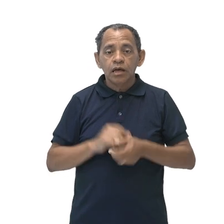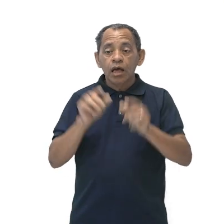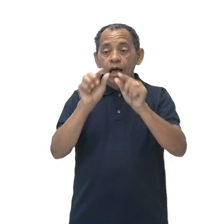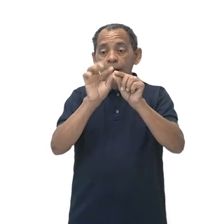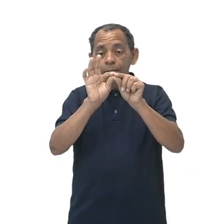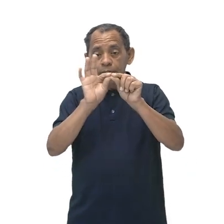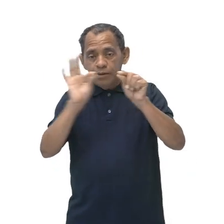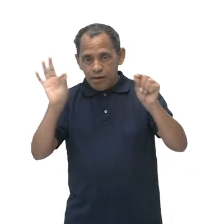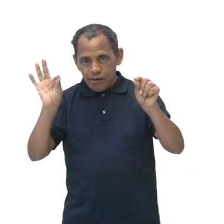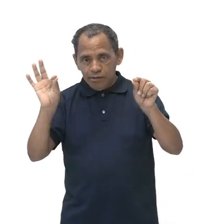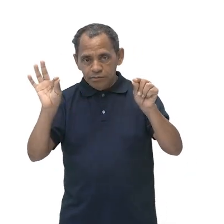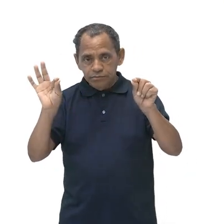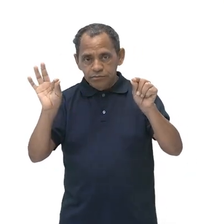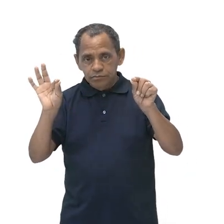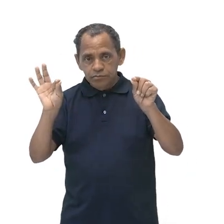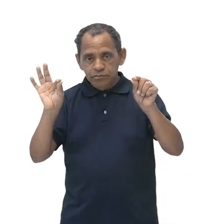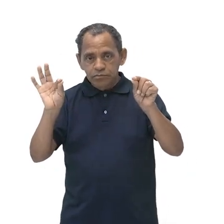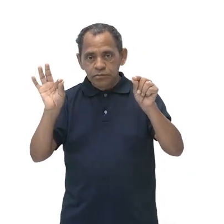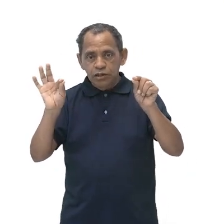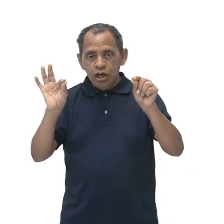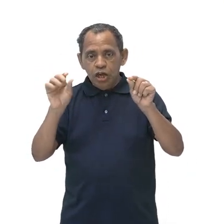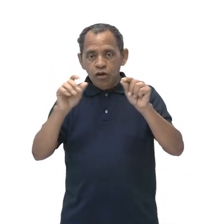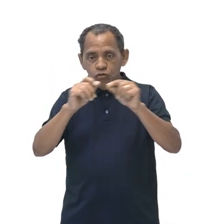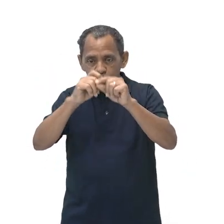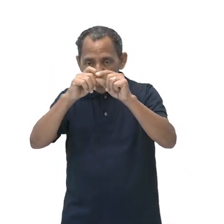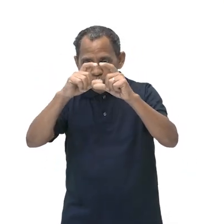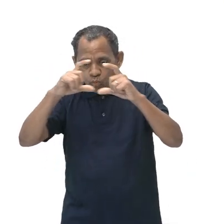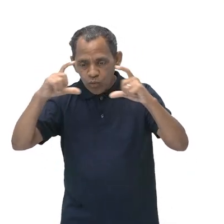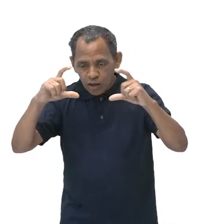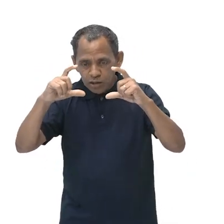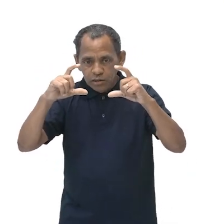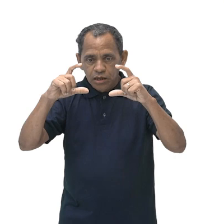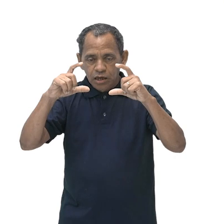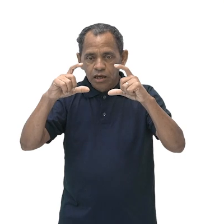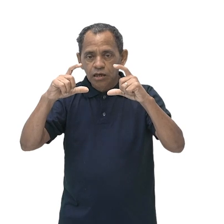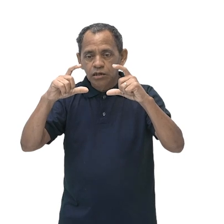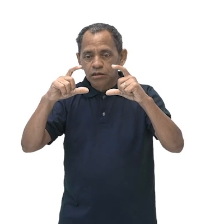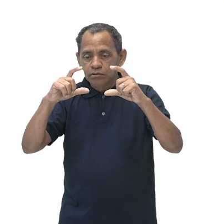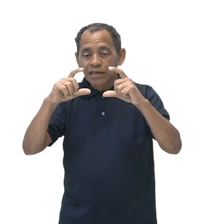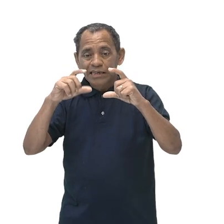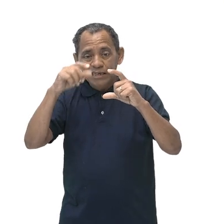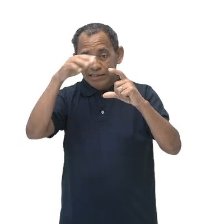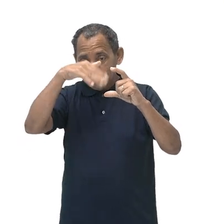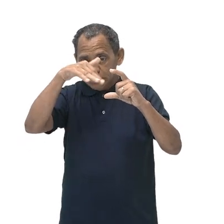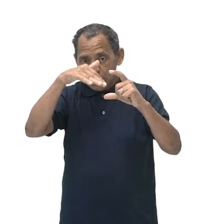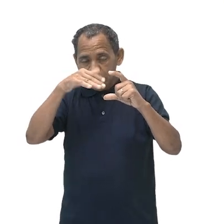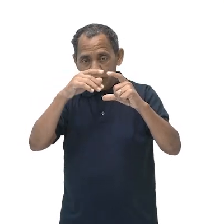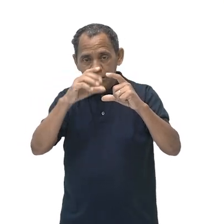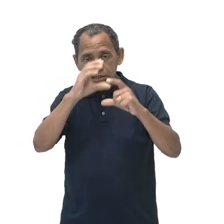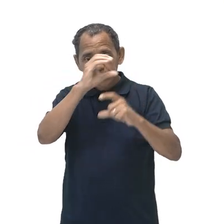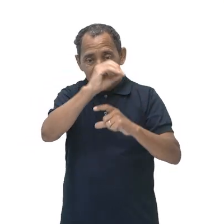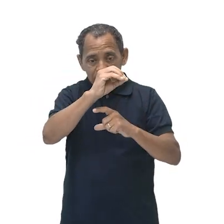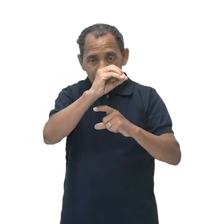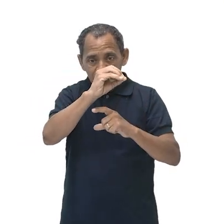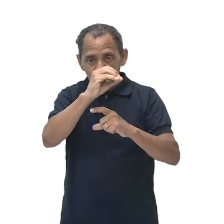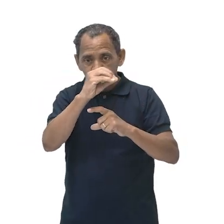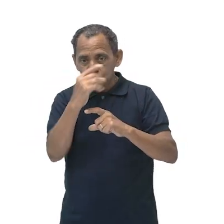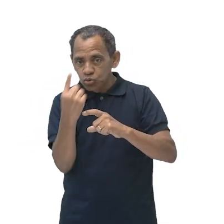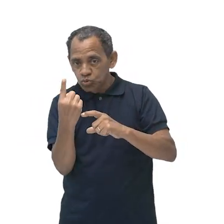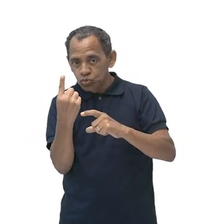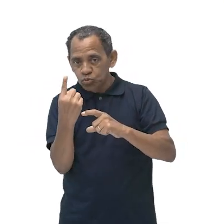zoom bem aqui entre 0 e 1, ok? Entre o 0 e o